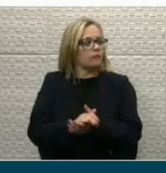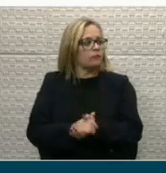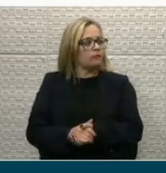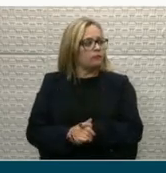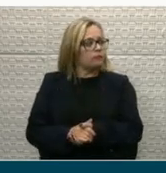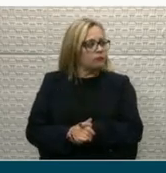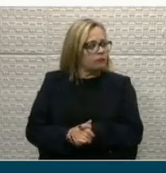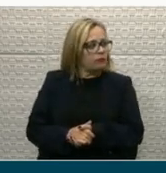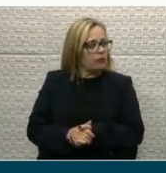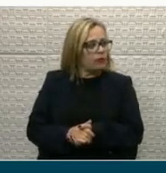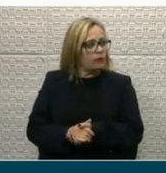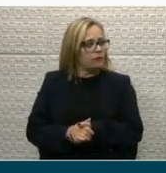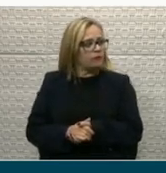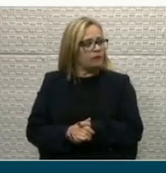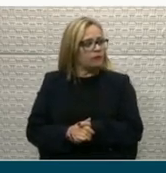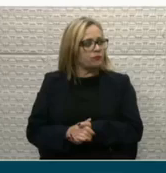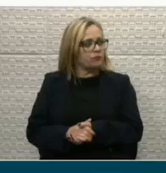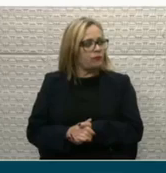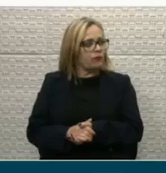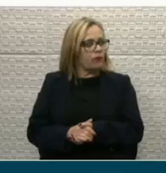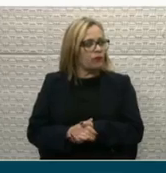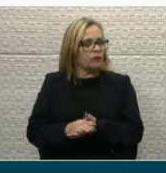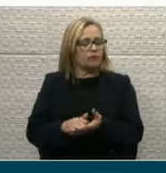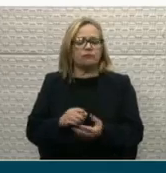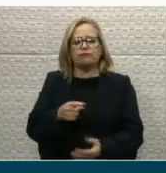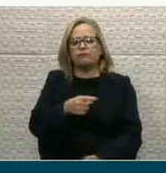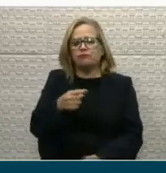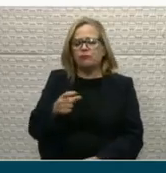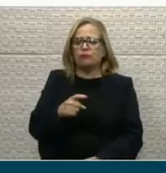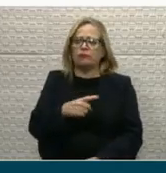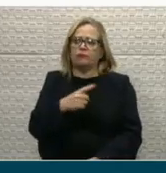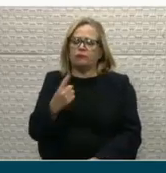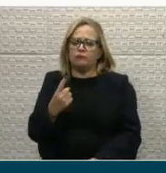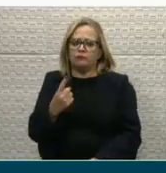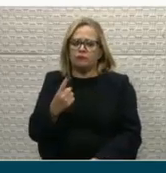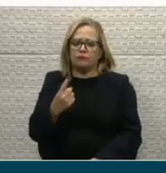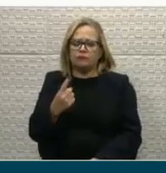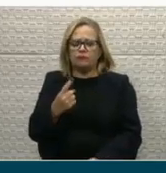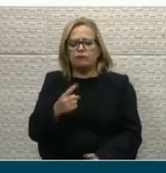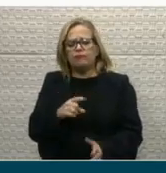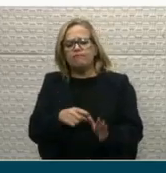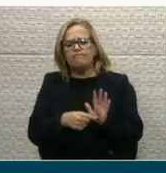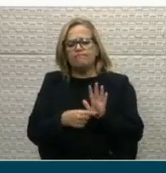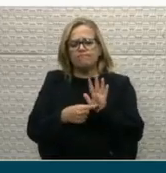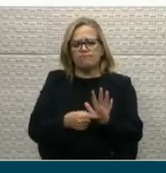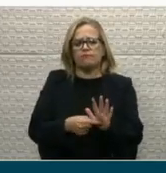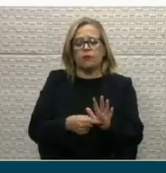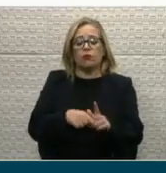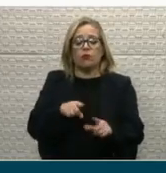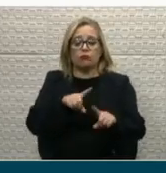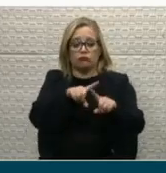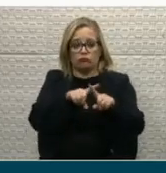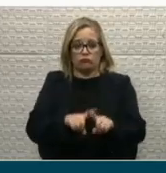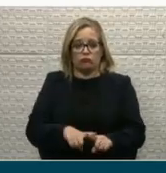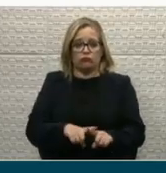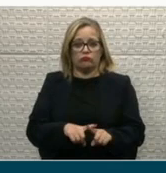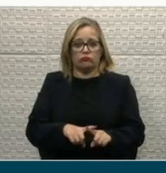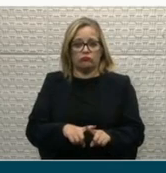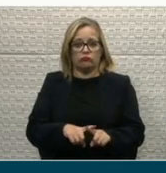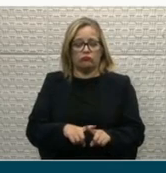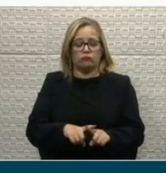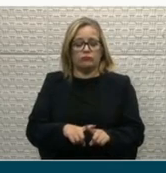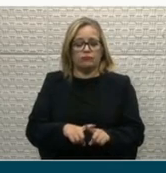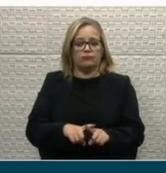é igual a 0. Quando eu coloco esse menos 1 em evidência, pensando naquela multiplicação de número por